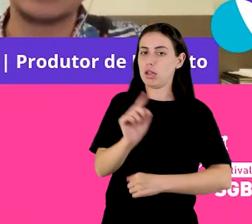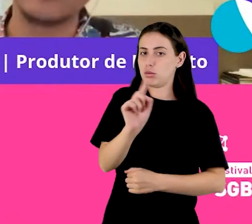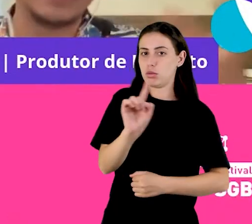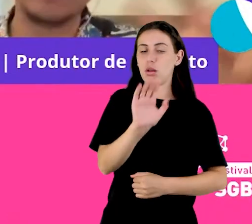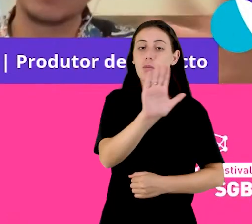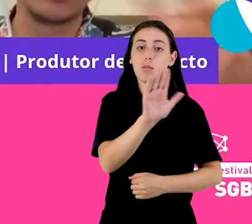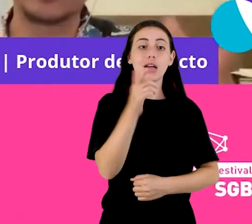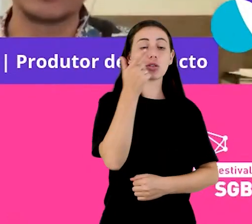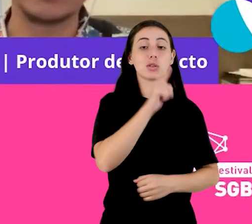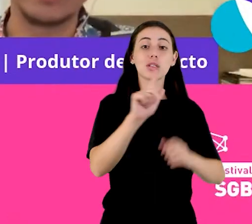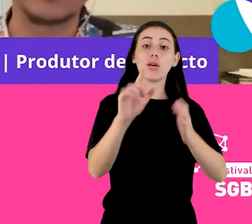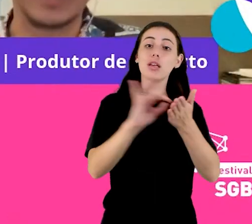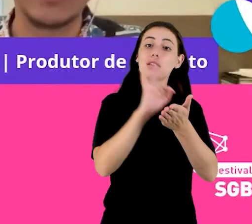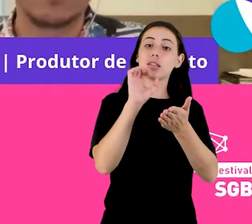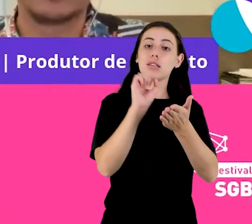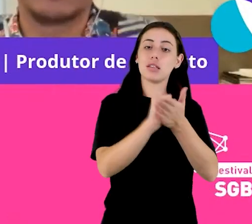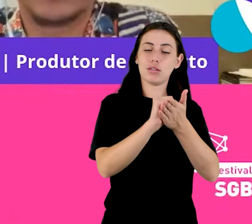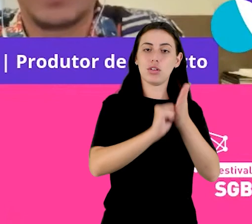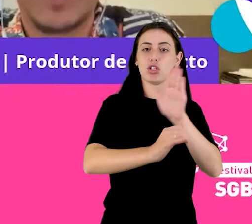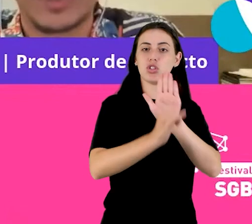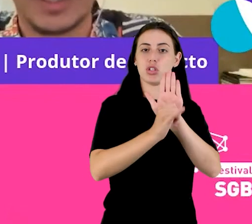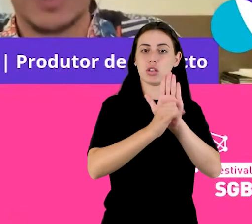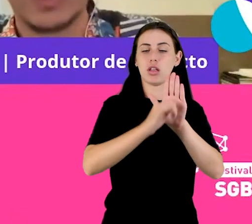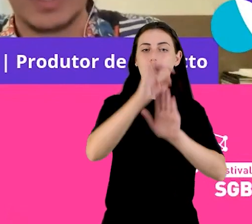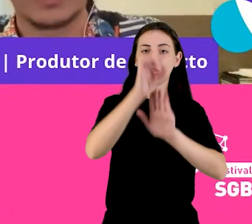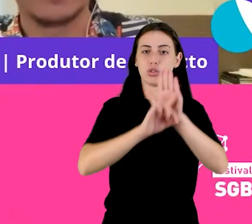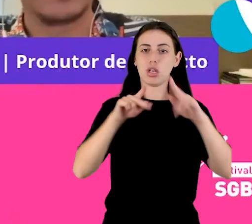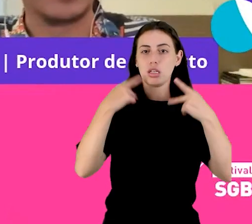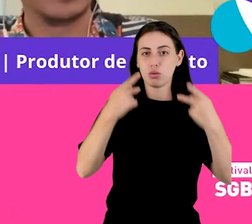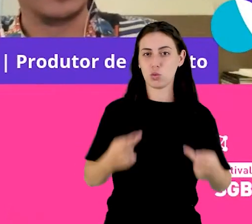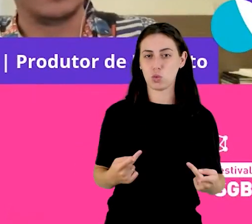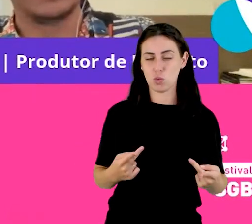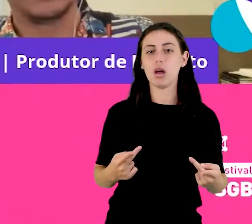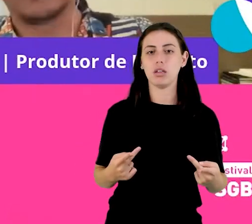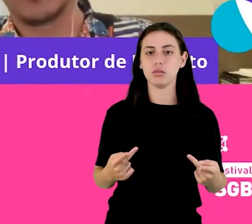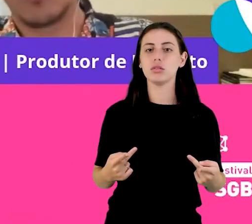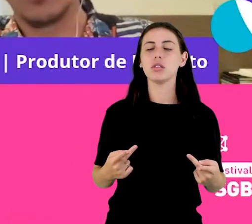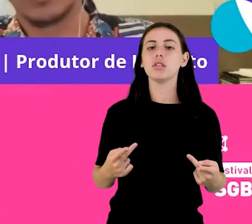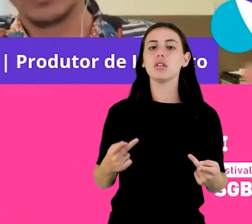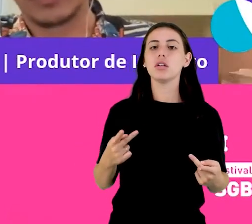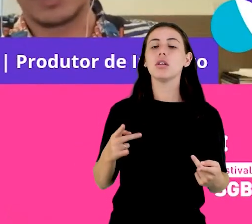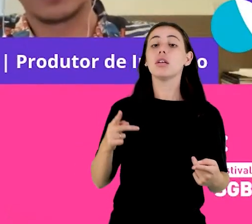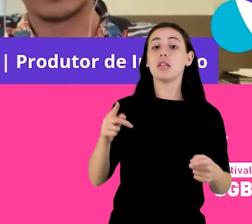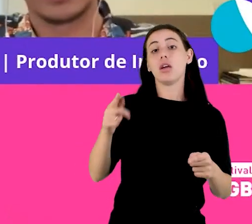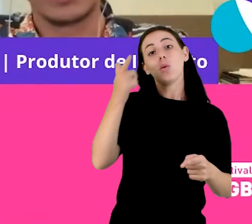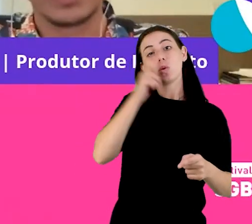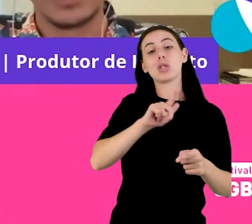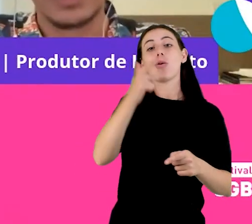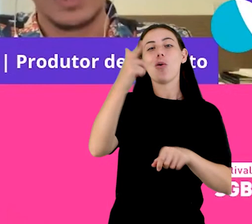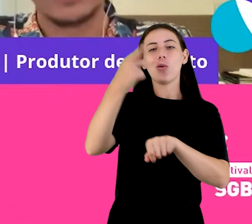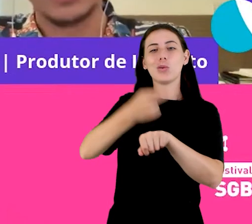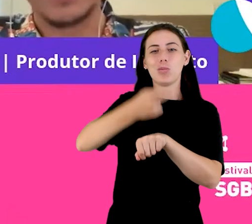E aí a gente vai adaptando durante o processo, né? Tendo um pouco de dinheiro é melhor do que nada, né? E a gente focou muito nisso, de contratar pessoas